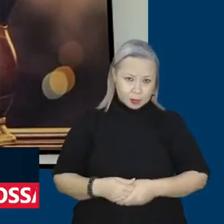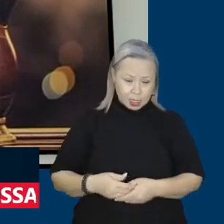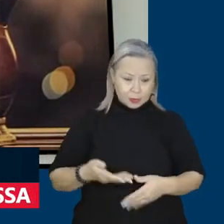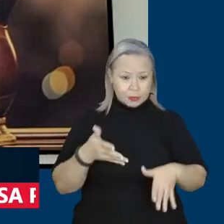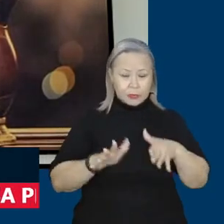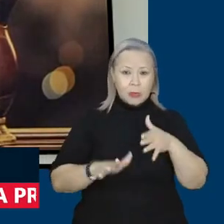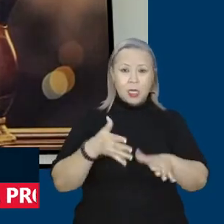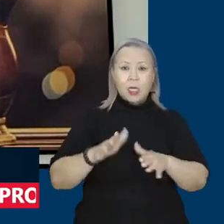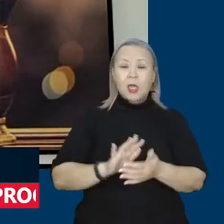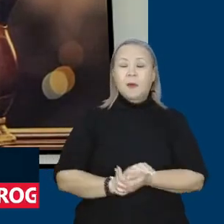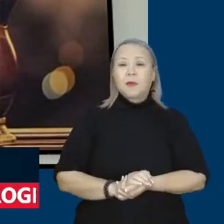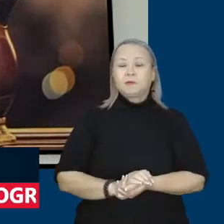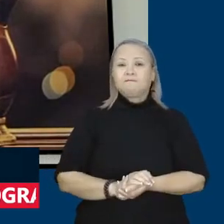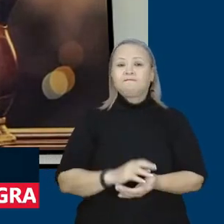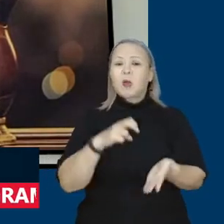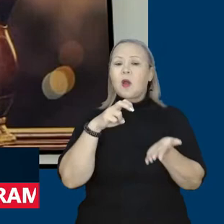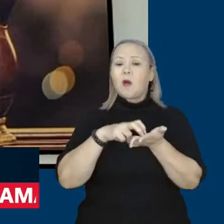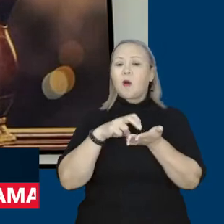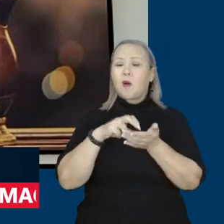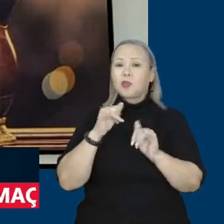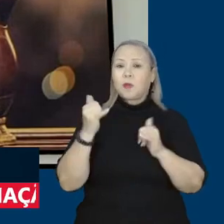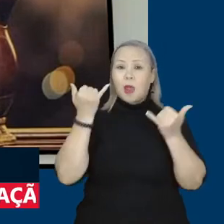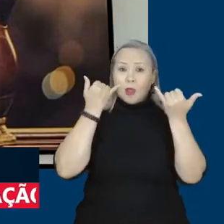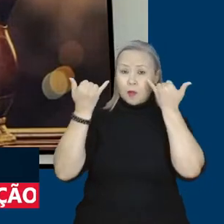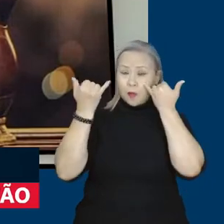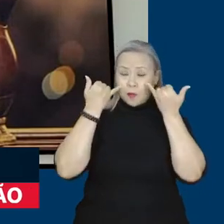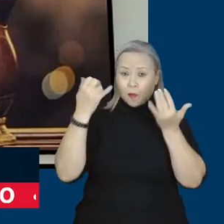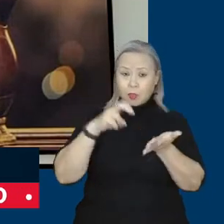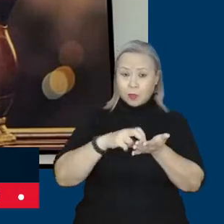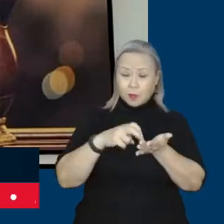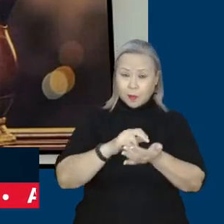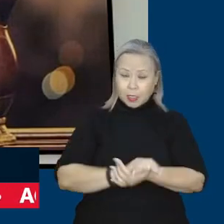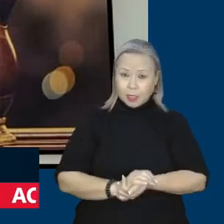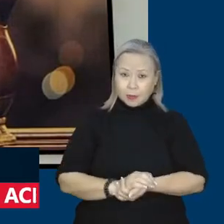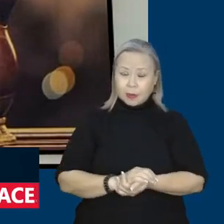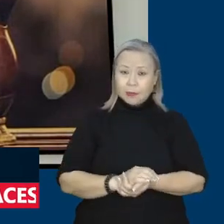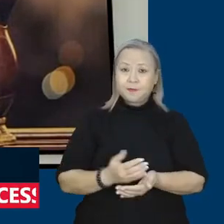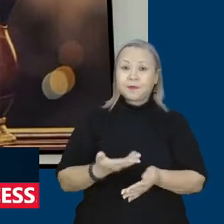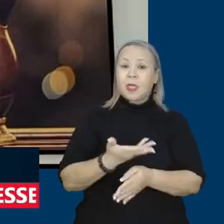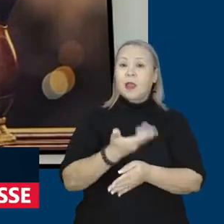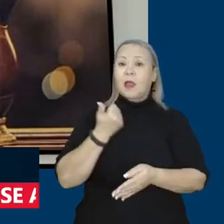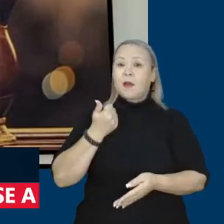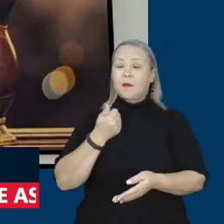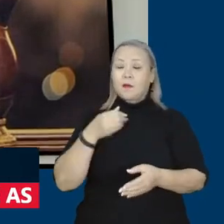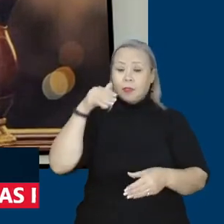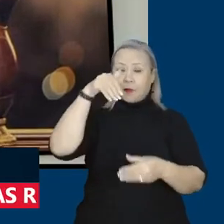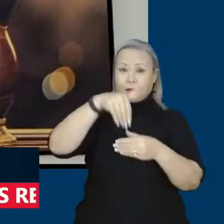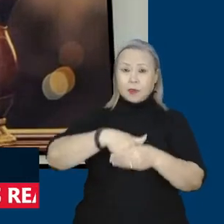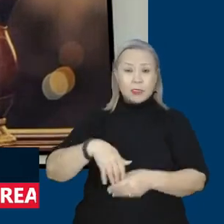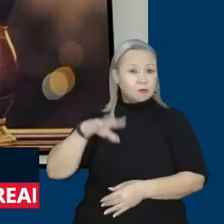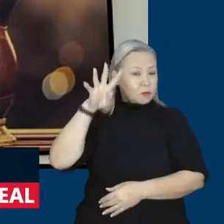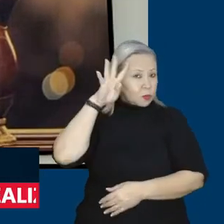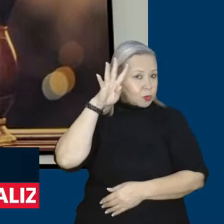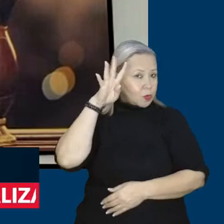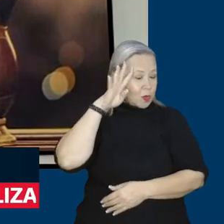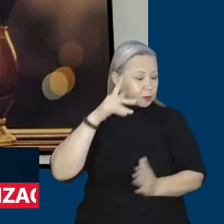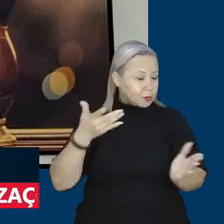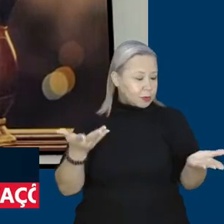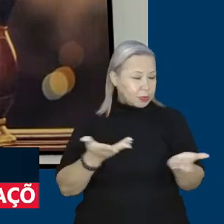me informei hoje de manhã antes de falar com você Tá previsto à votação nessa quarta-feira